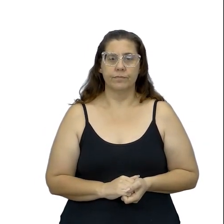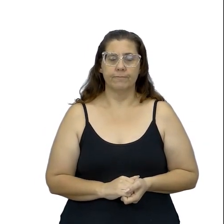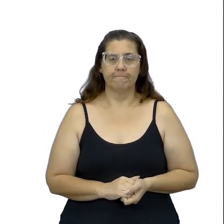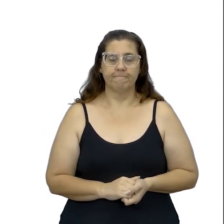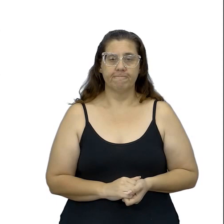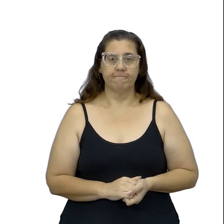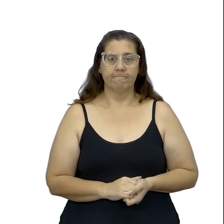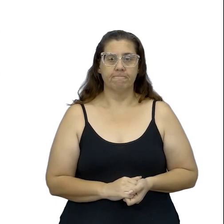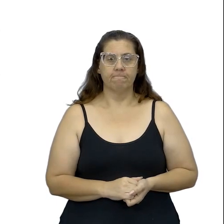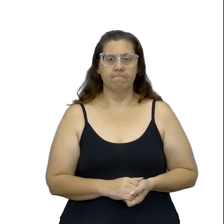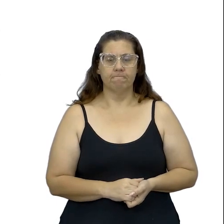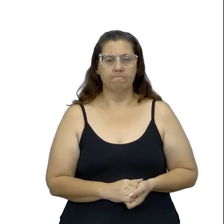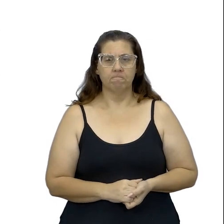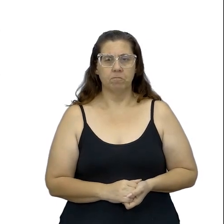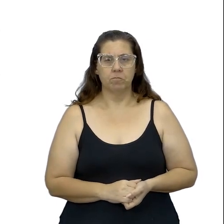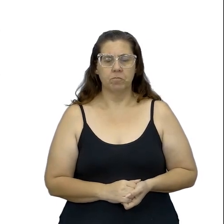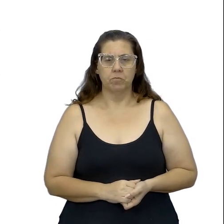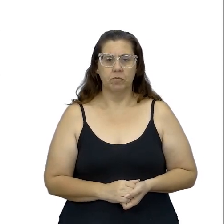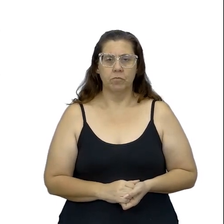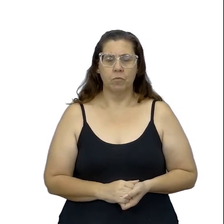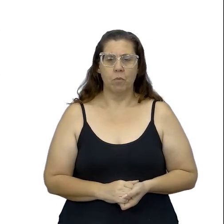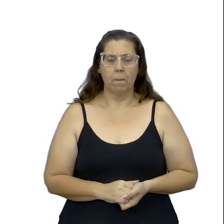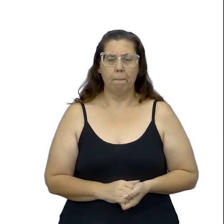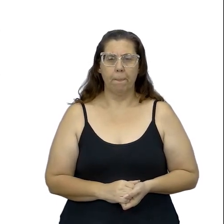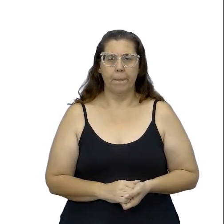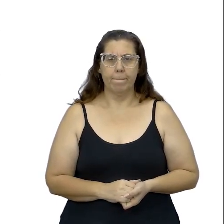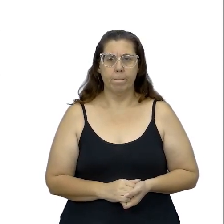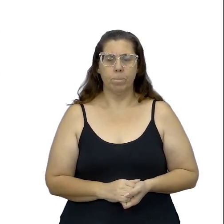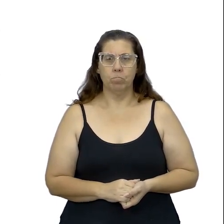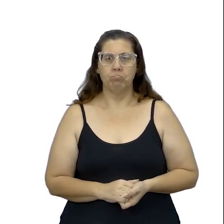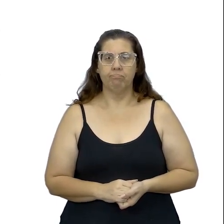E deixa eu sair um pouquinho aqui.